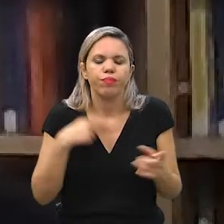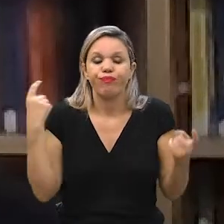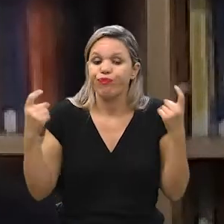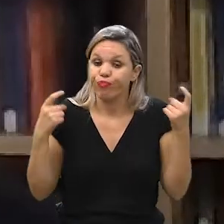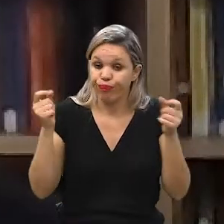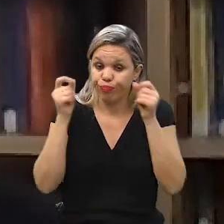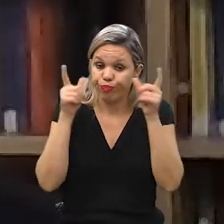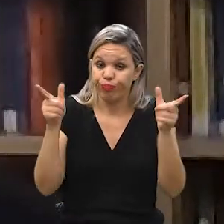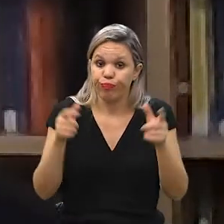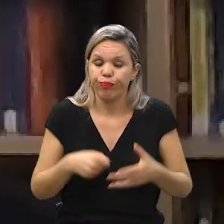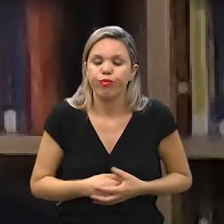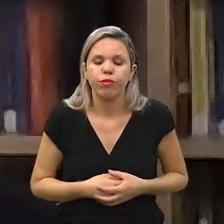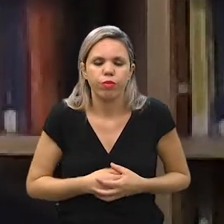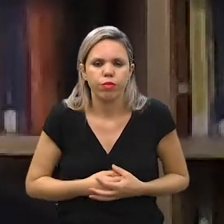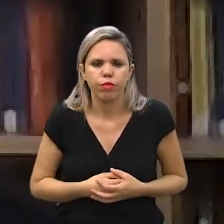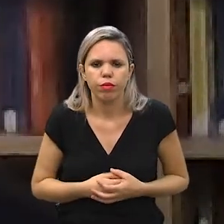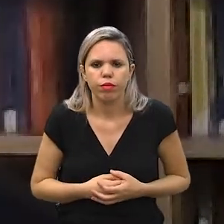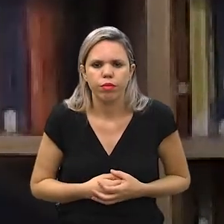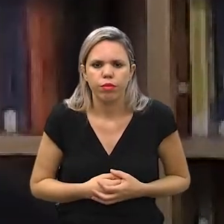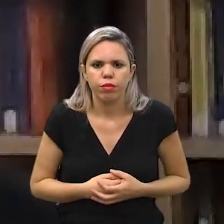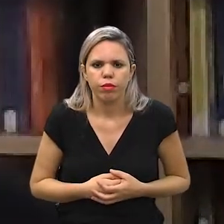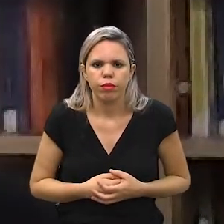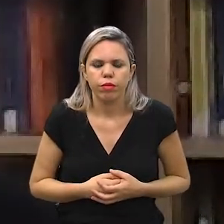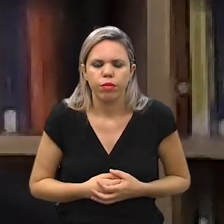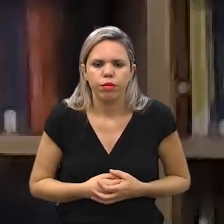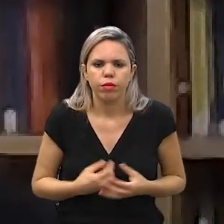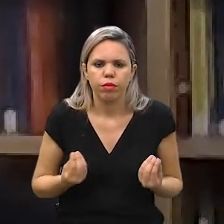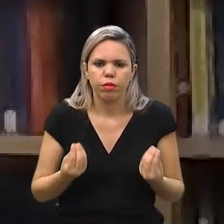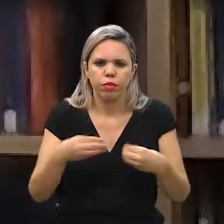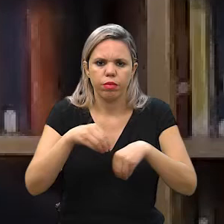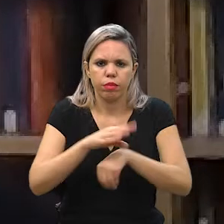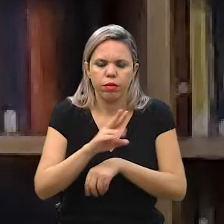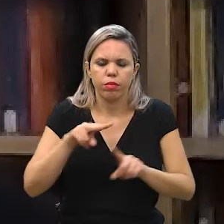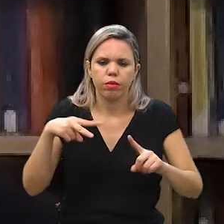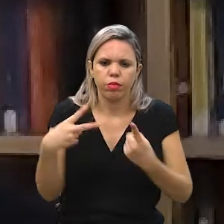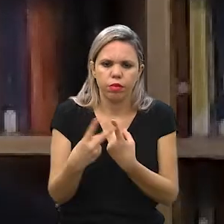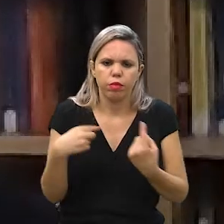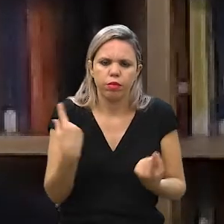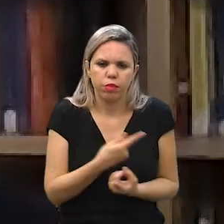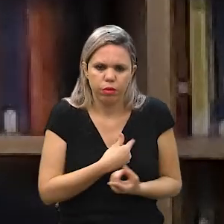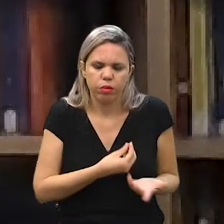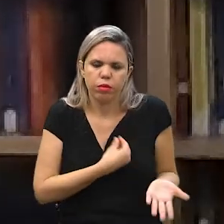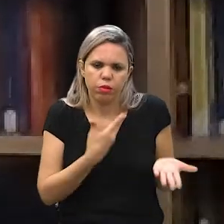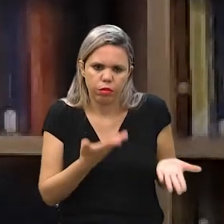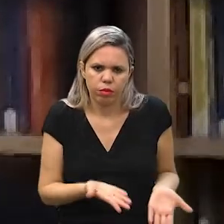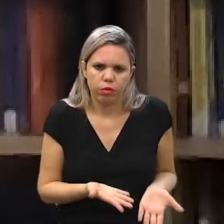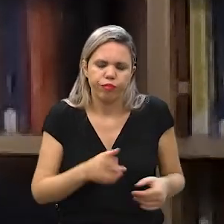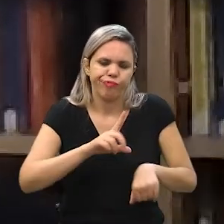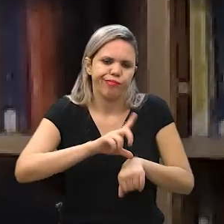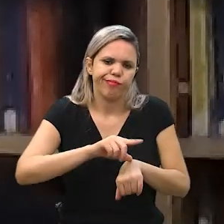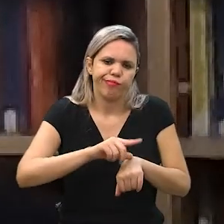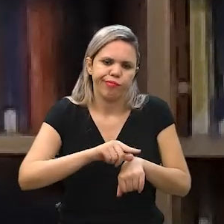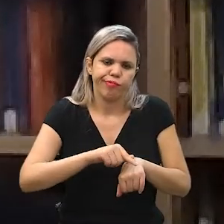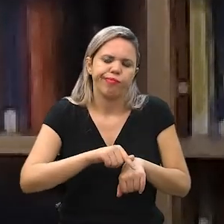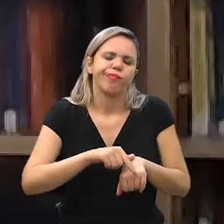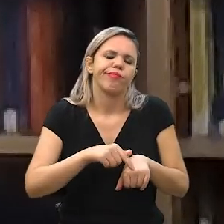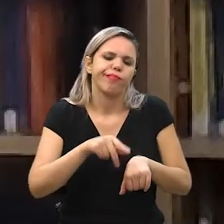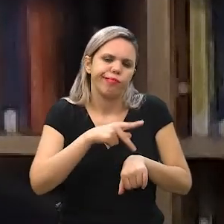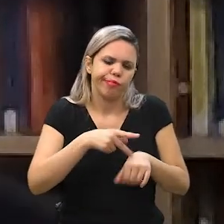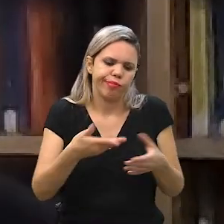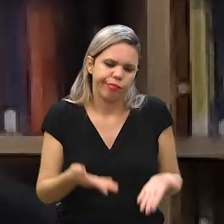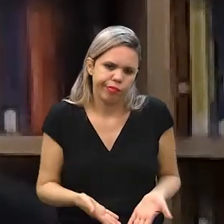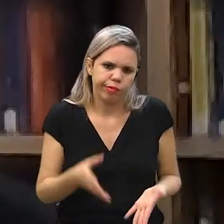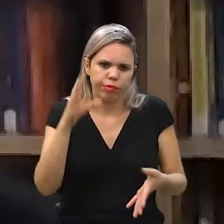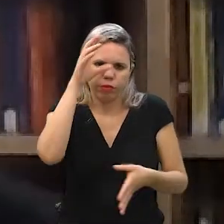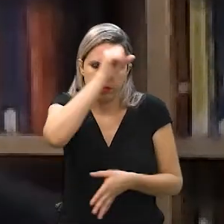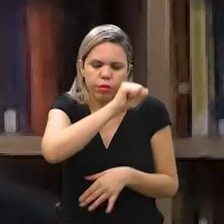preocupação, que nos trazem uma perspectiva de que a gente está atrasado em relação aos outros países. Se a